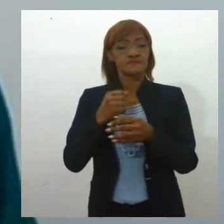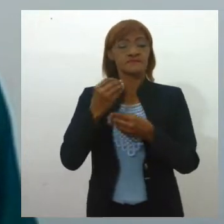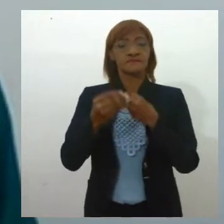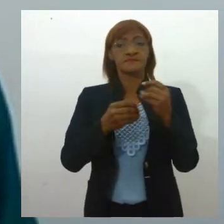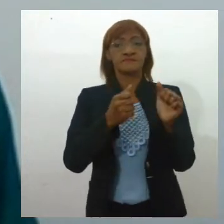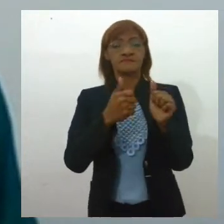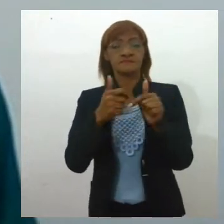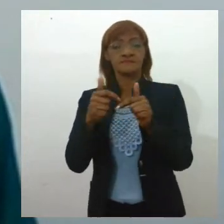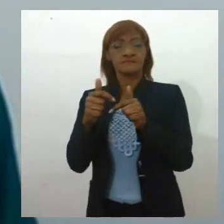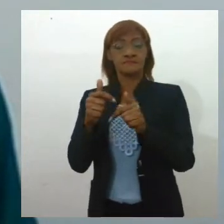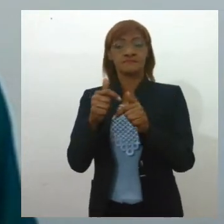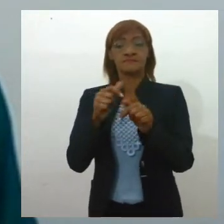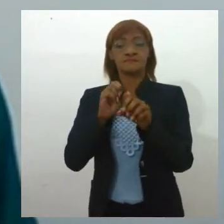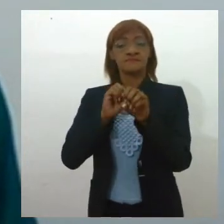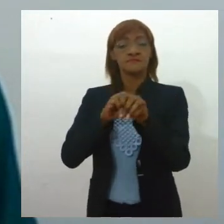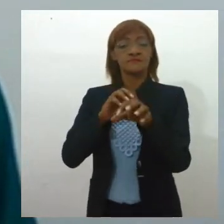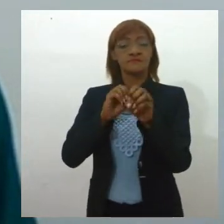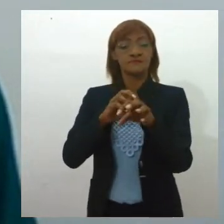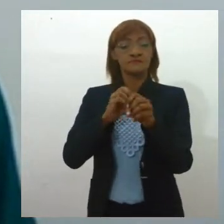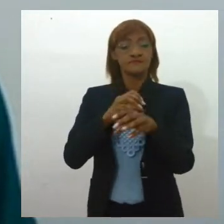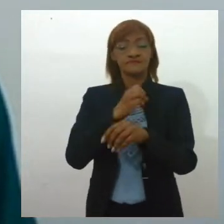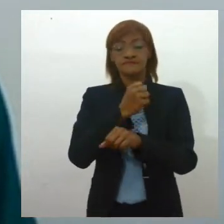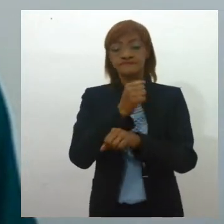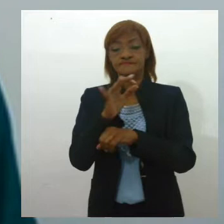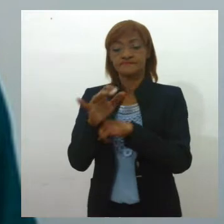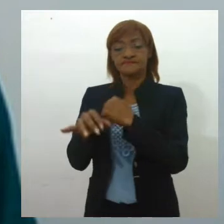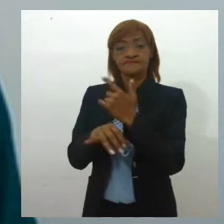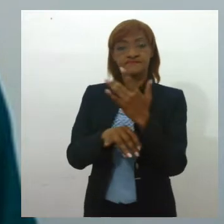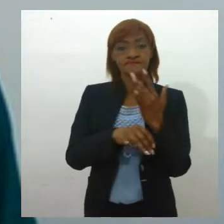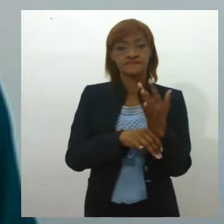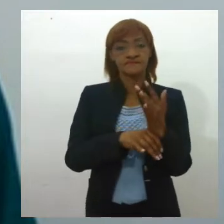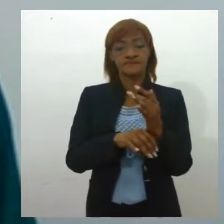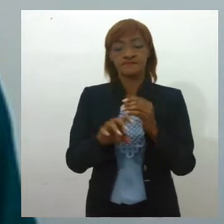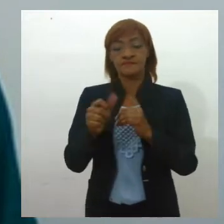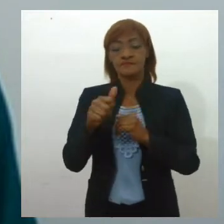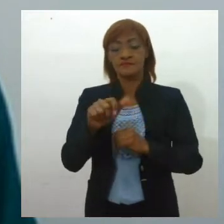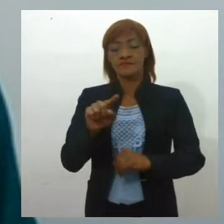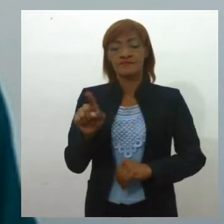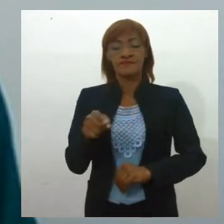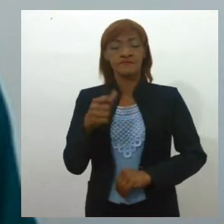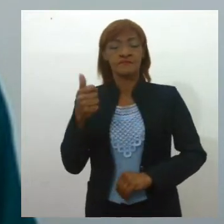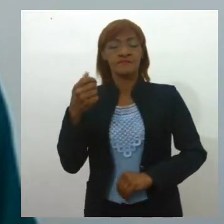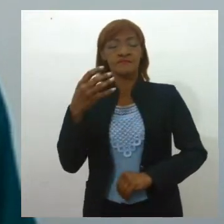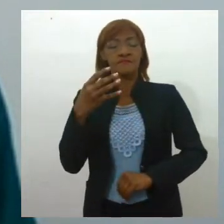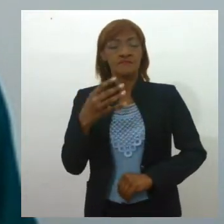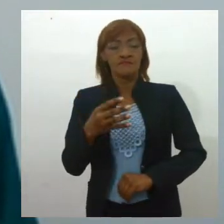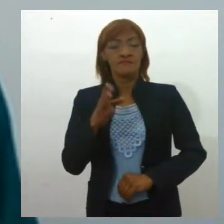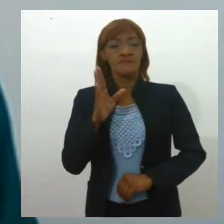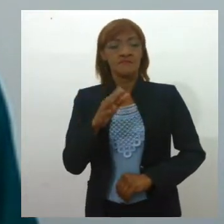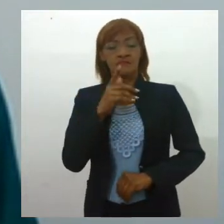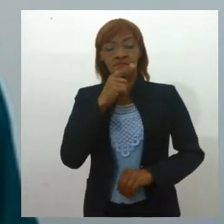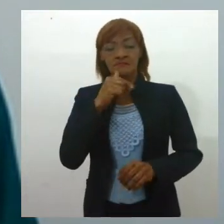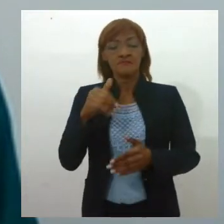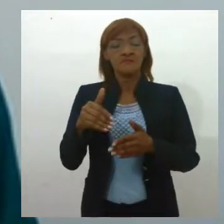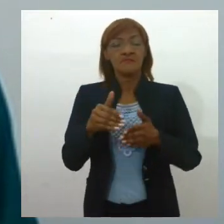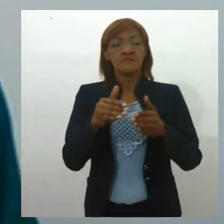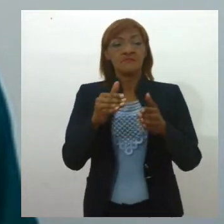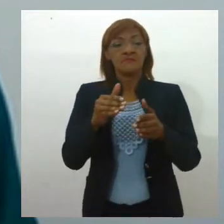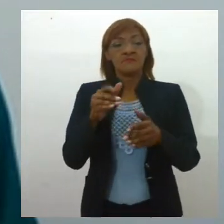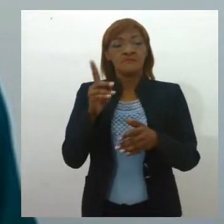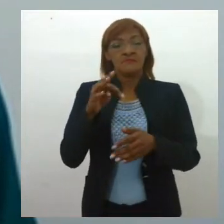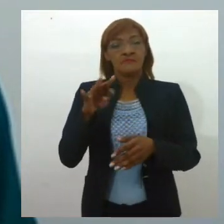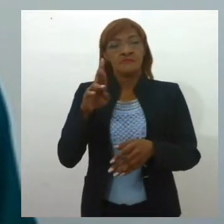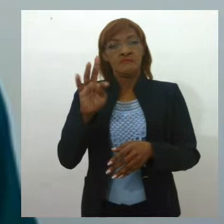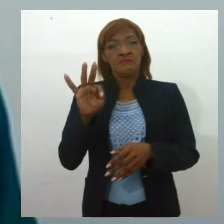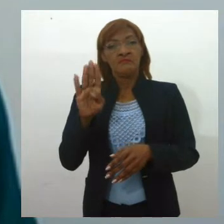fizemos a restauração de 11,14 hectares às margens do rio Cotiguiba, né, de Mata